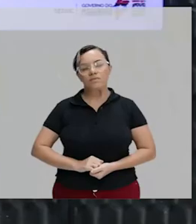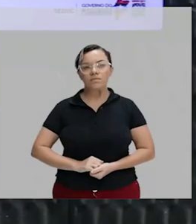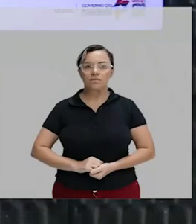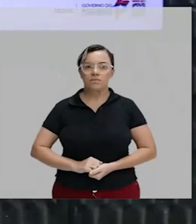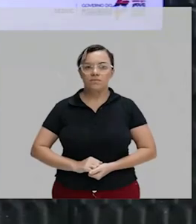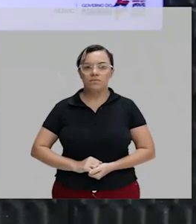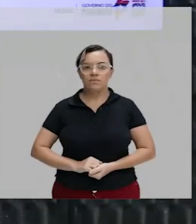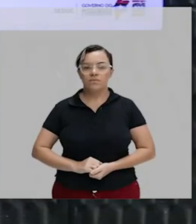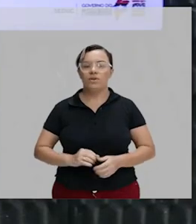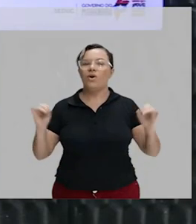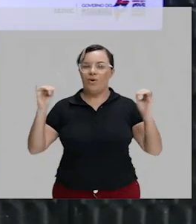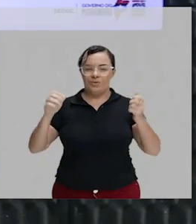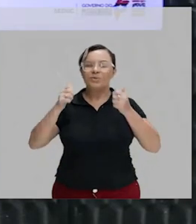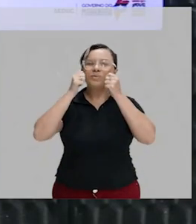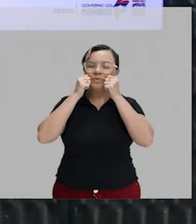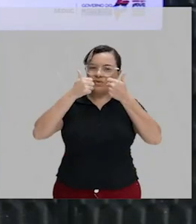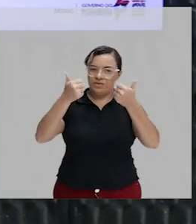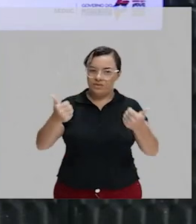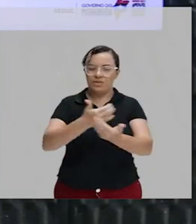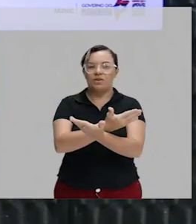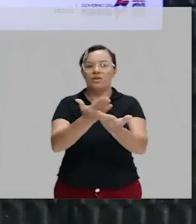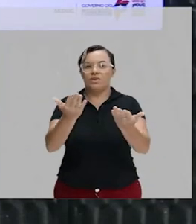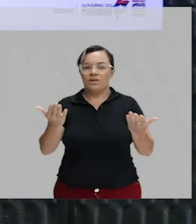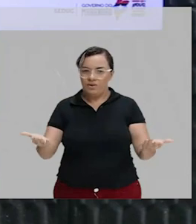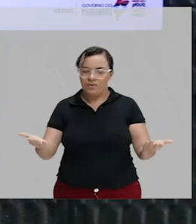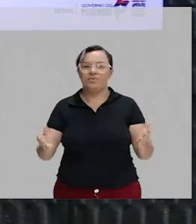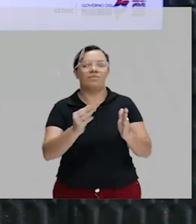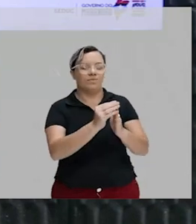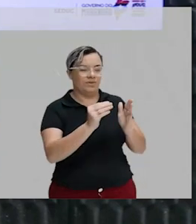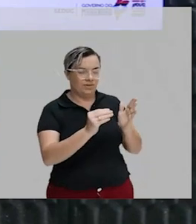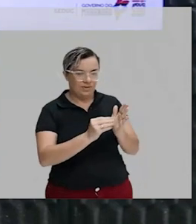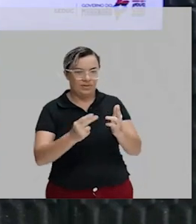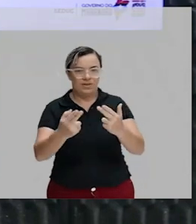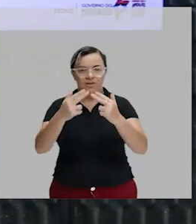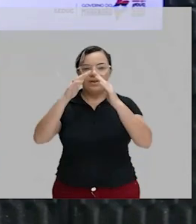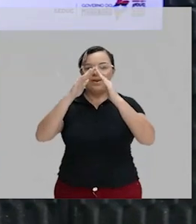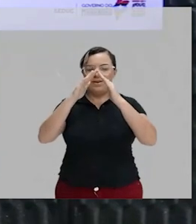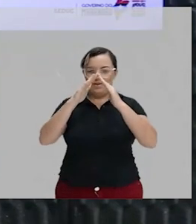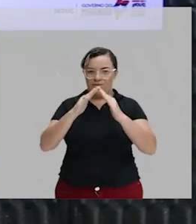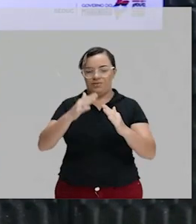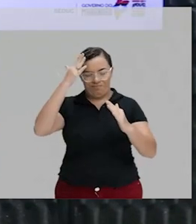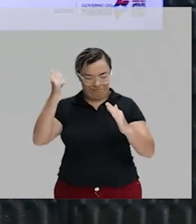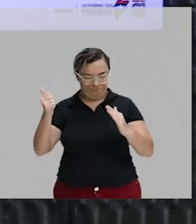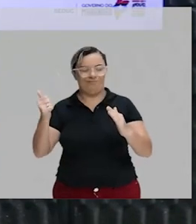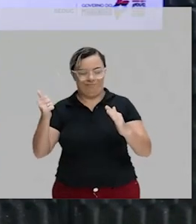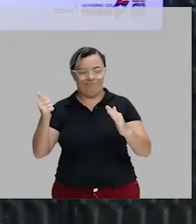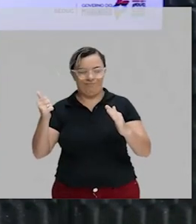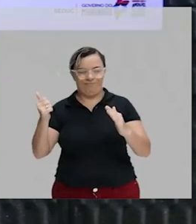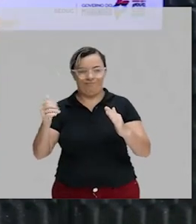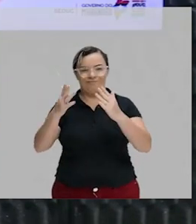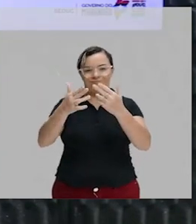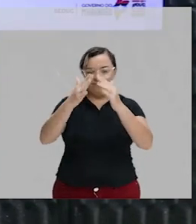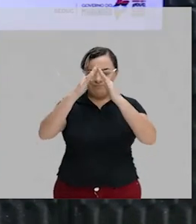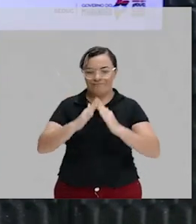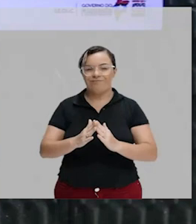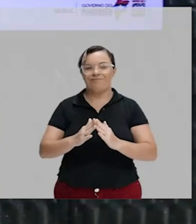próxima Oi chuchus tudo bem com vocês mais uma aula do programa que você já sabe de cor fica em